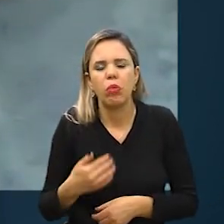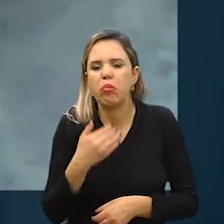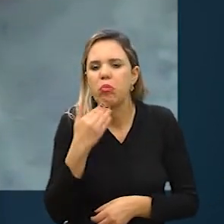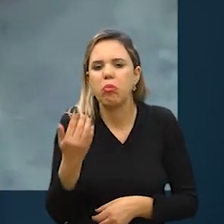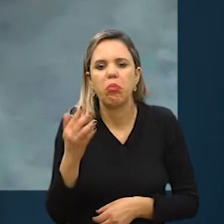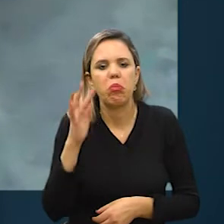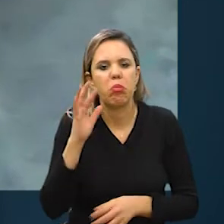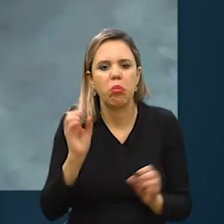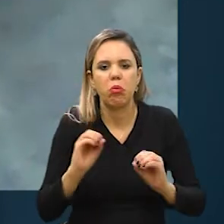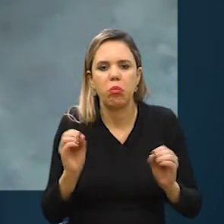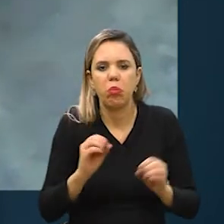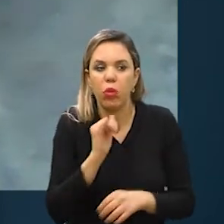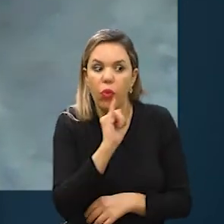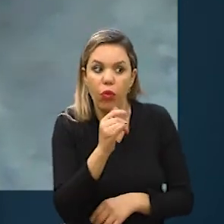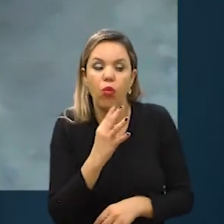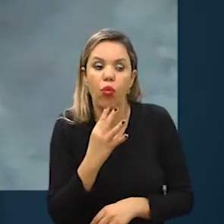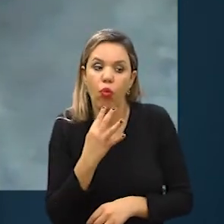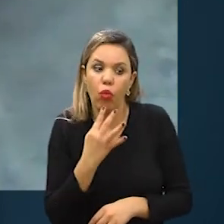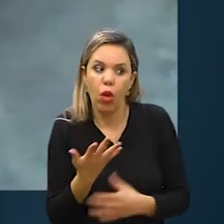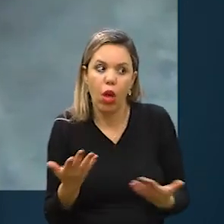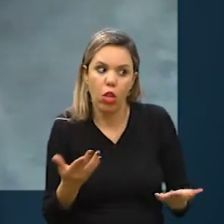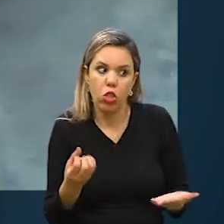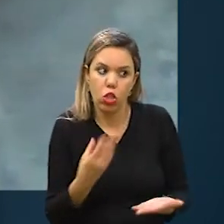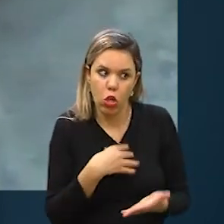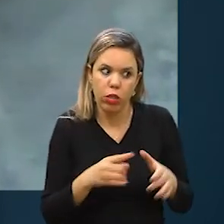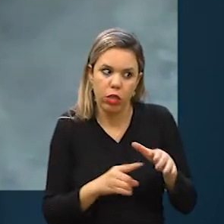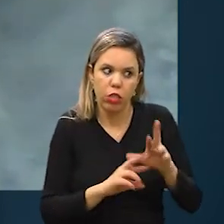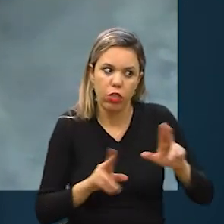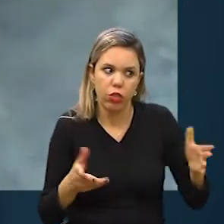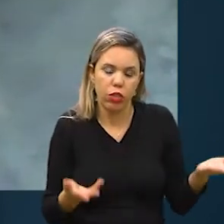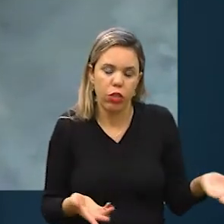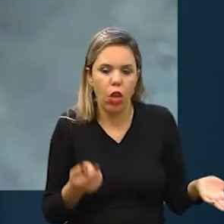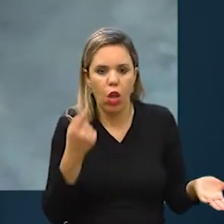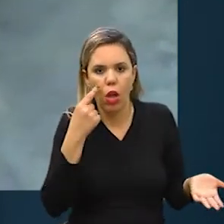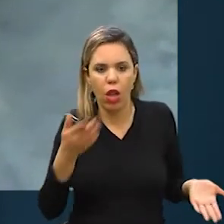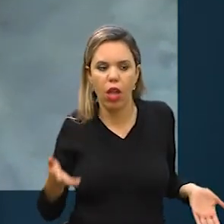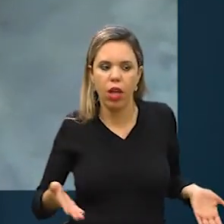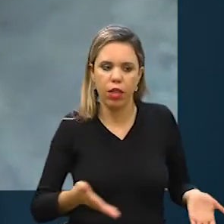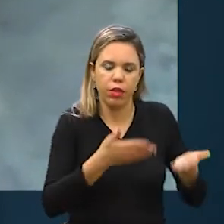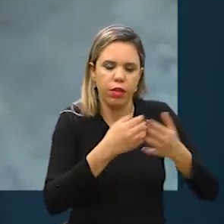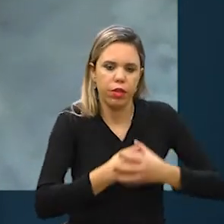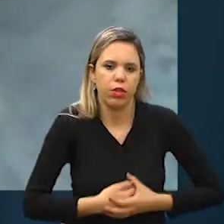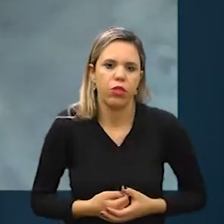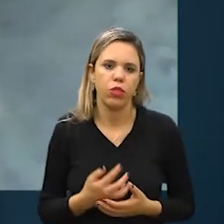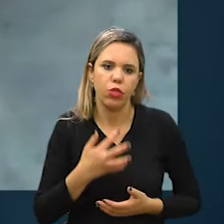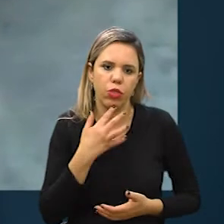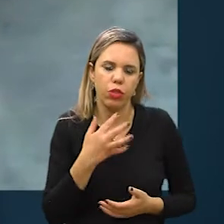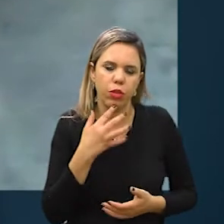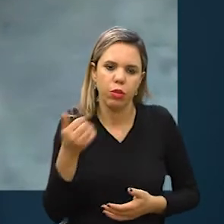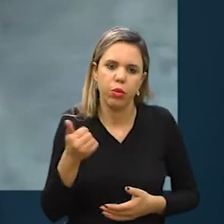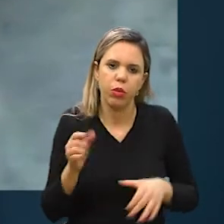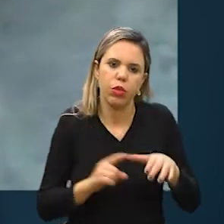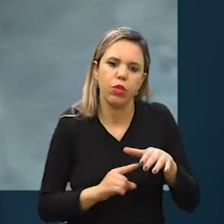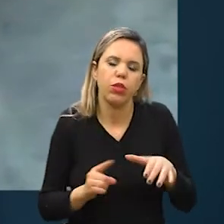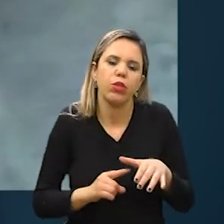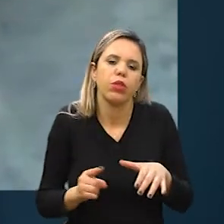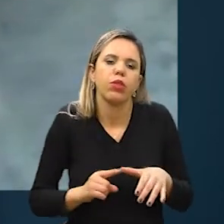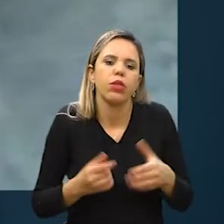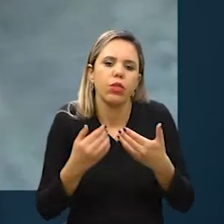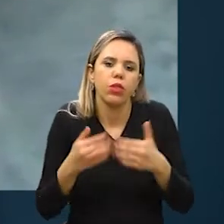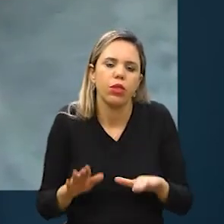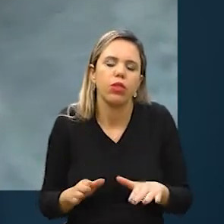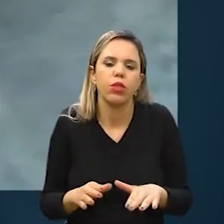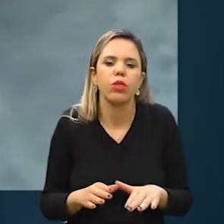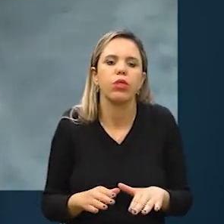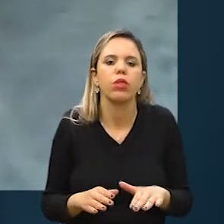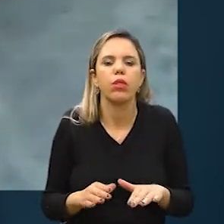deu resultado. Eu falei, você vai conhecer então a nossa clínica. E levei ela para conhecer a primeira clínica, que foi